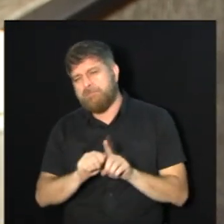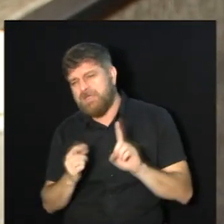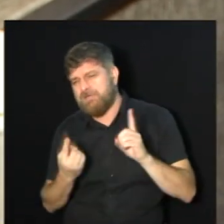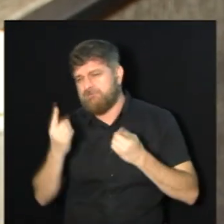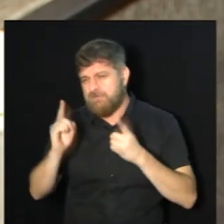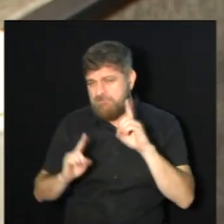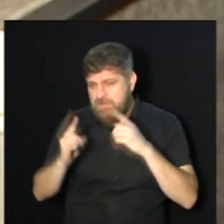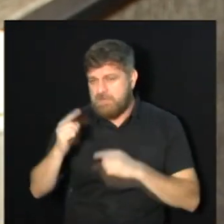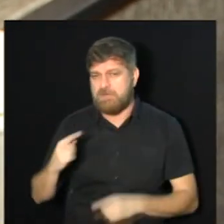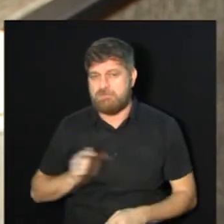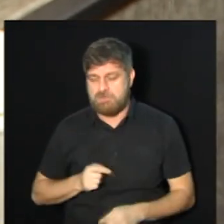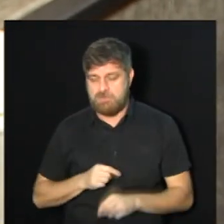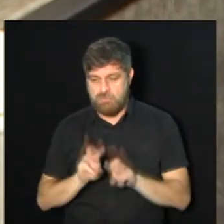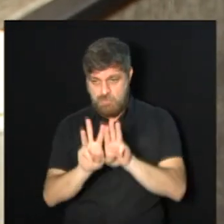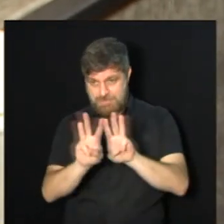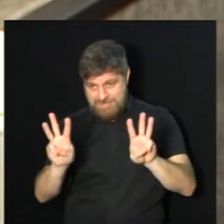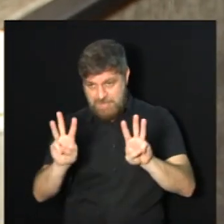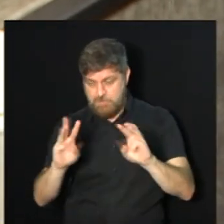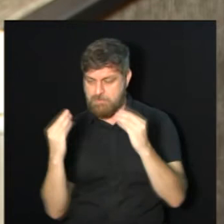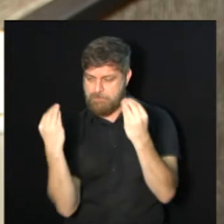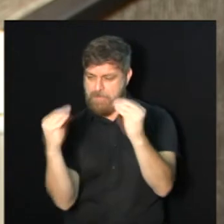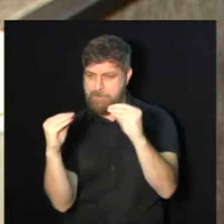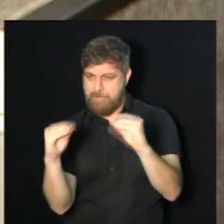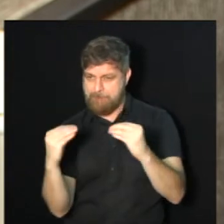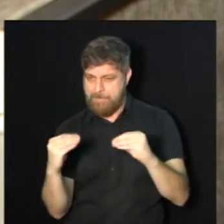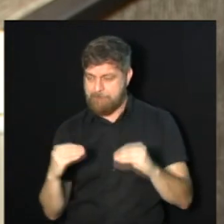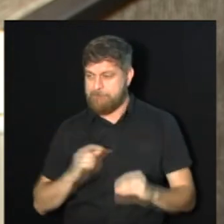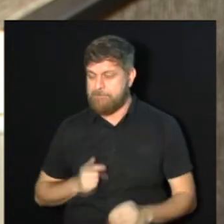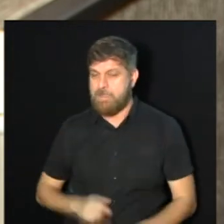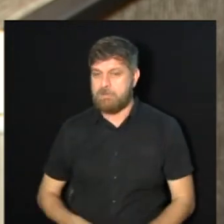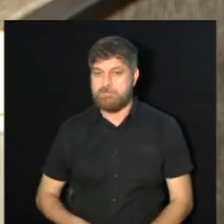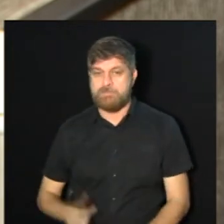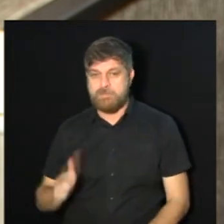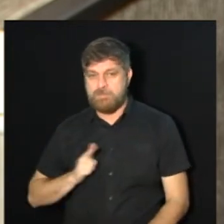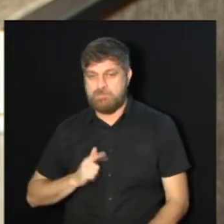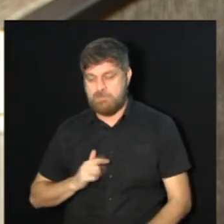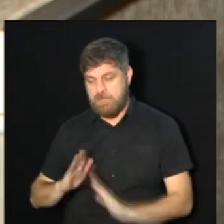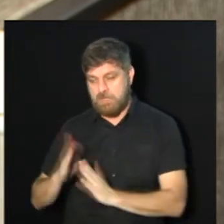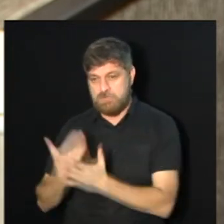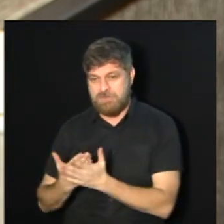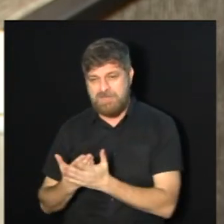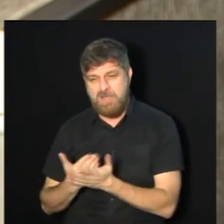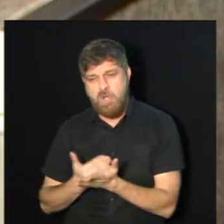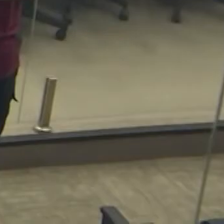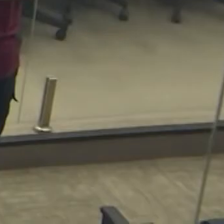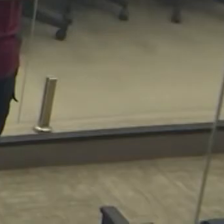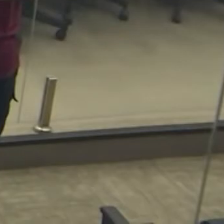a gente coloca isso no site, começa a divulgar para as escolas. A previsão é meados de